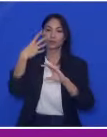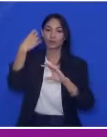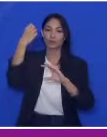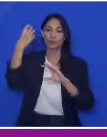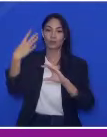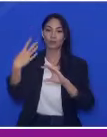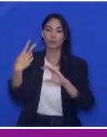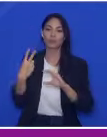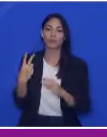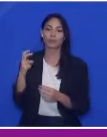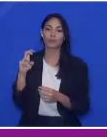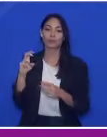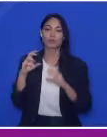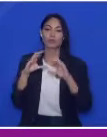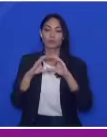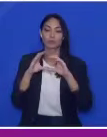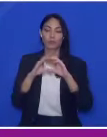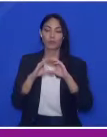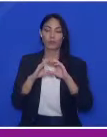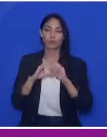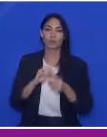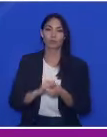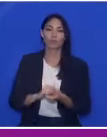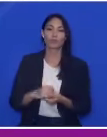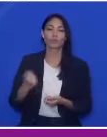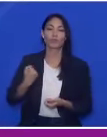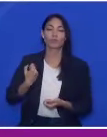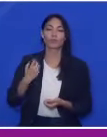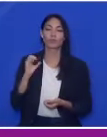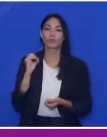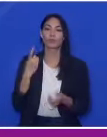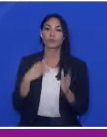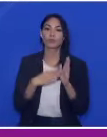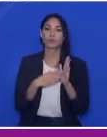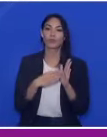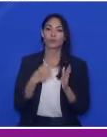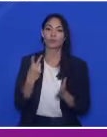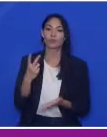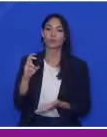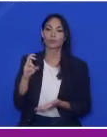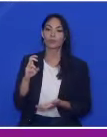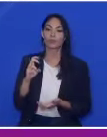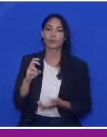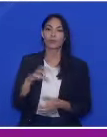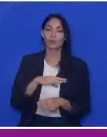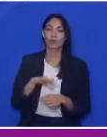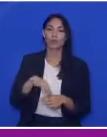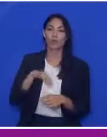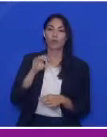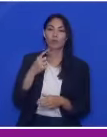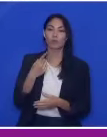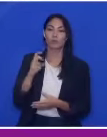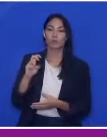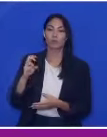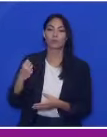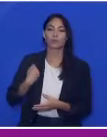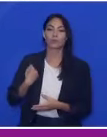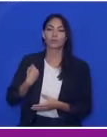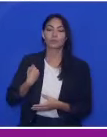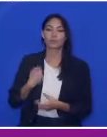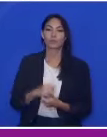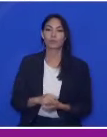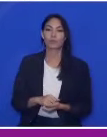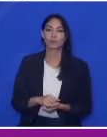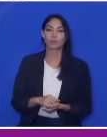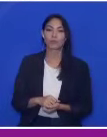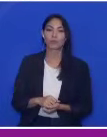Fácil, contém 25 bolas numeradas de 01 a 25. Serão sorteados 15 números